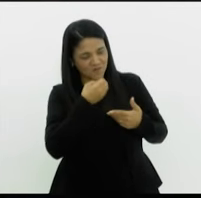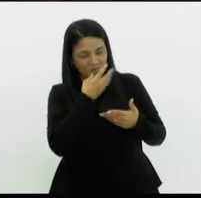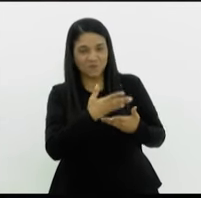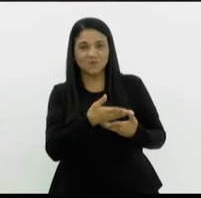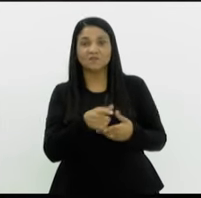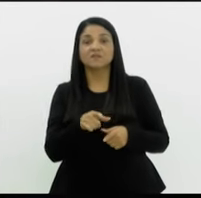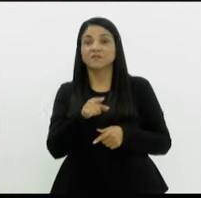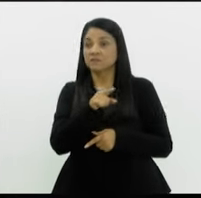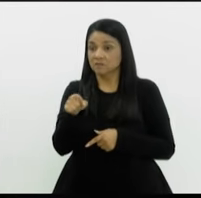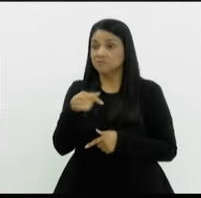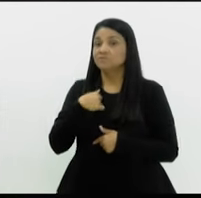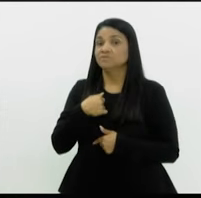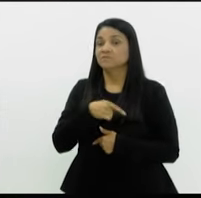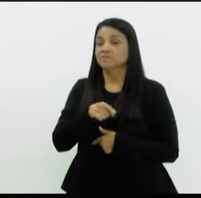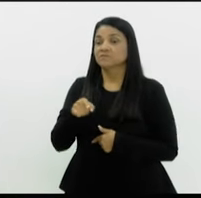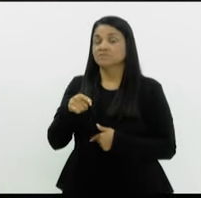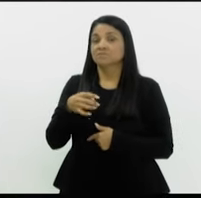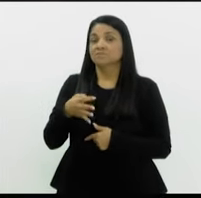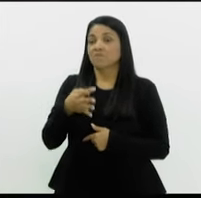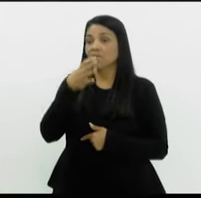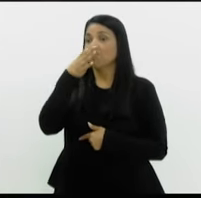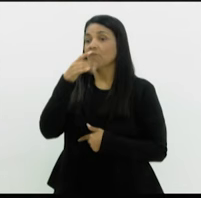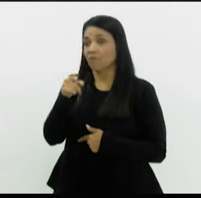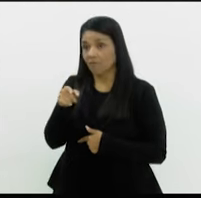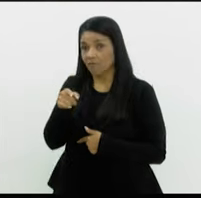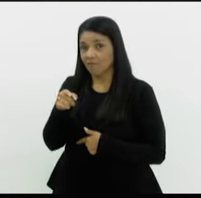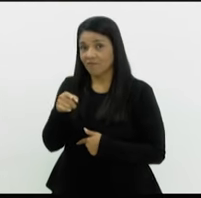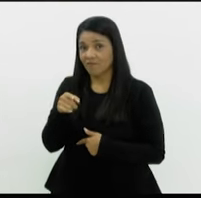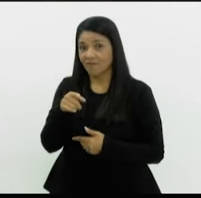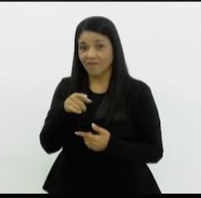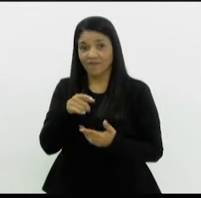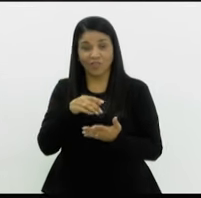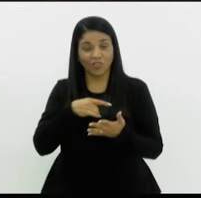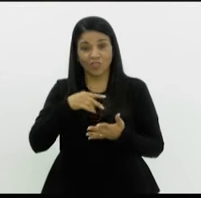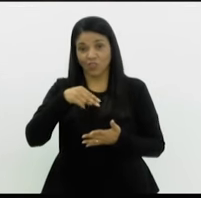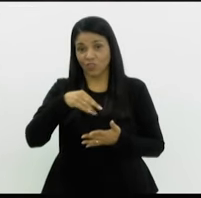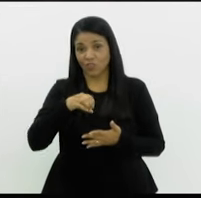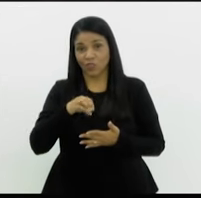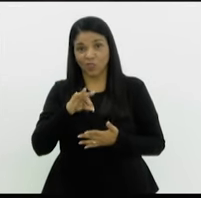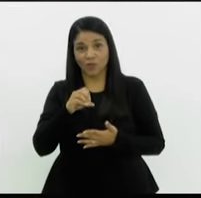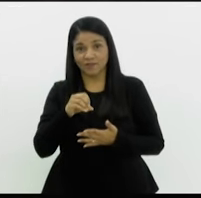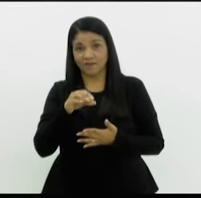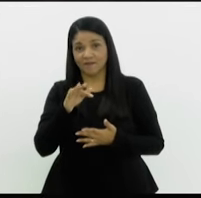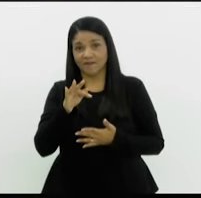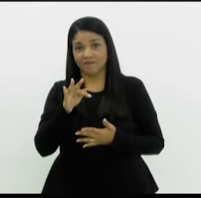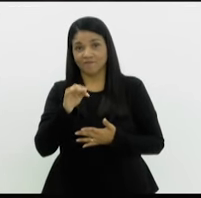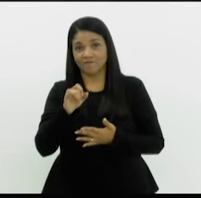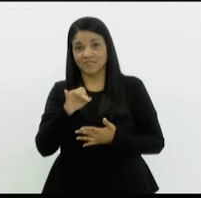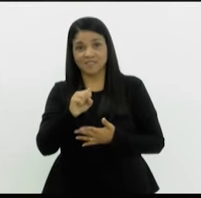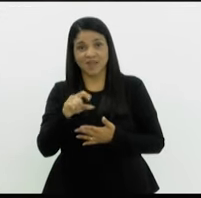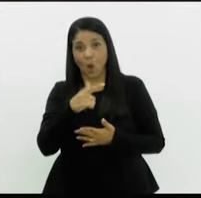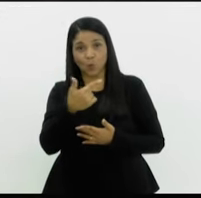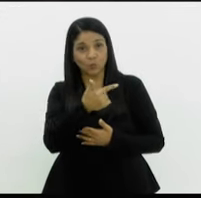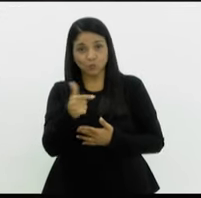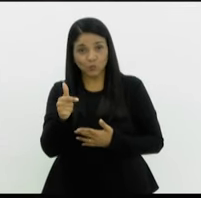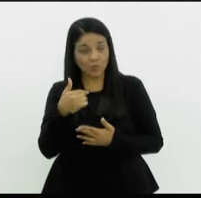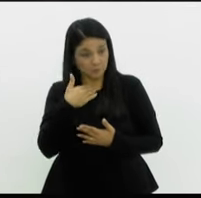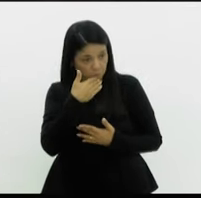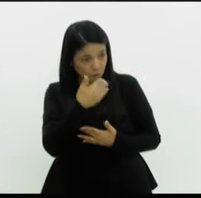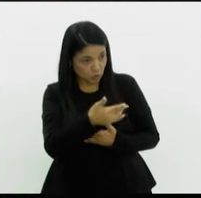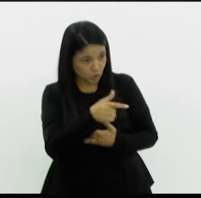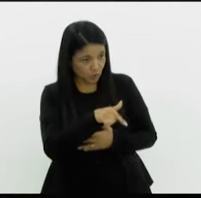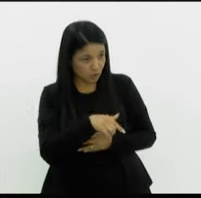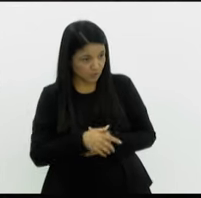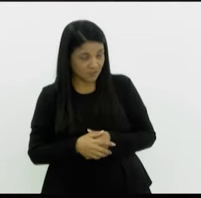senhor presidente, eles não emitem nota fiscal, senhor presidente. Se o senhor quiser uma nota fiscal, senhor